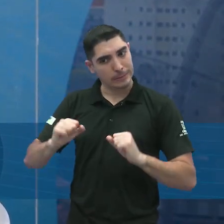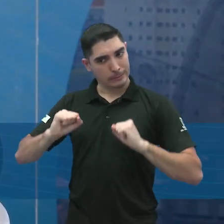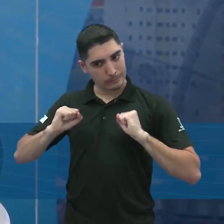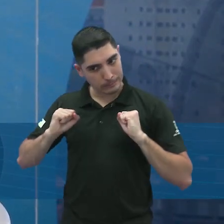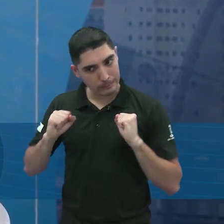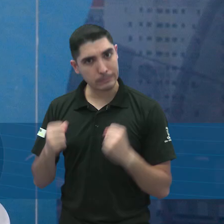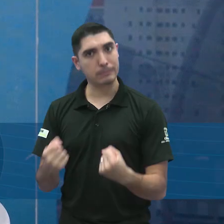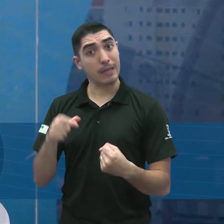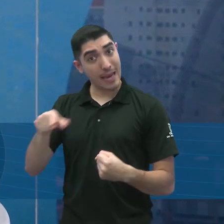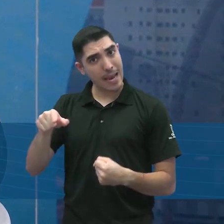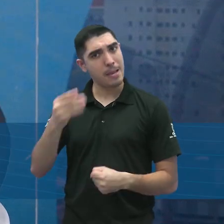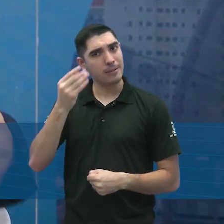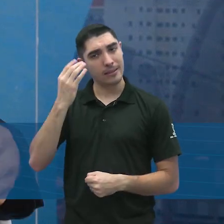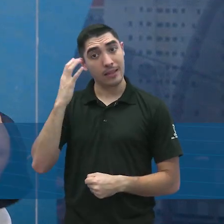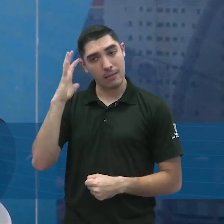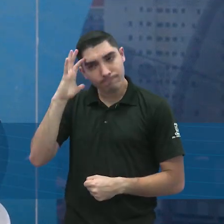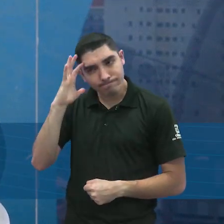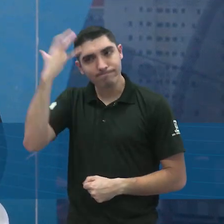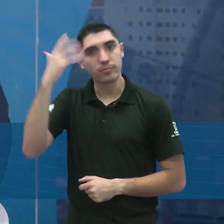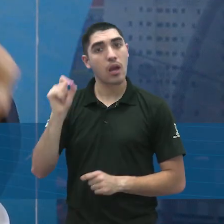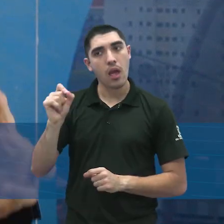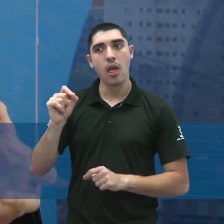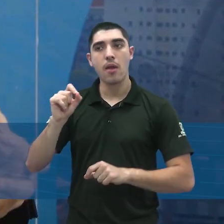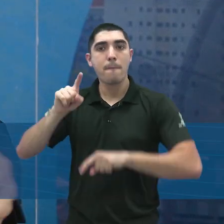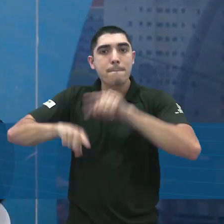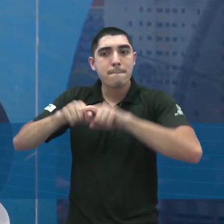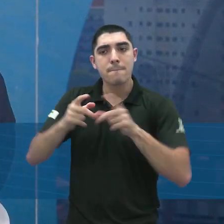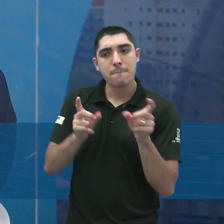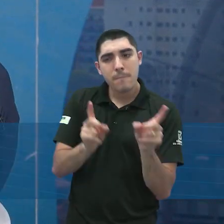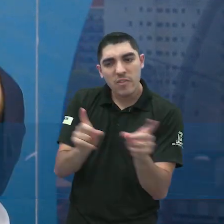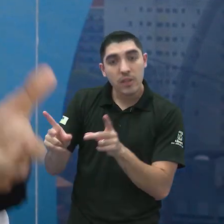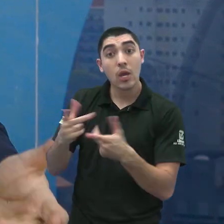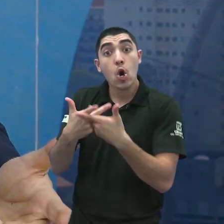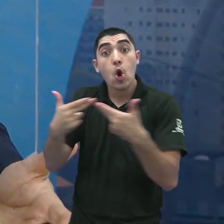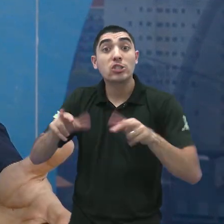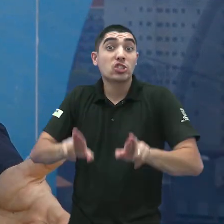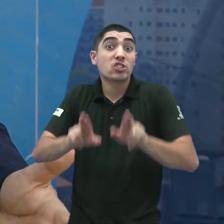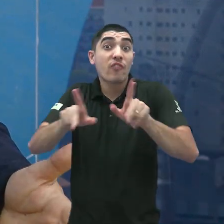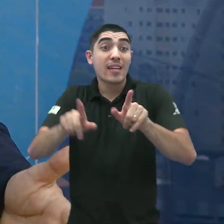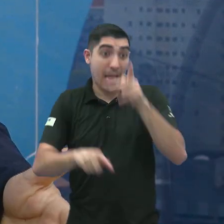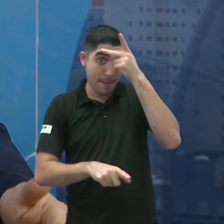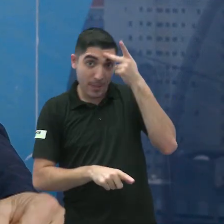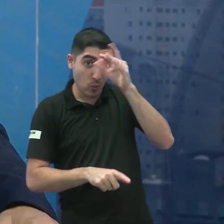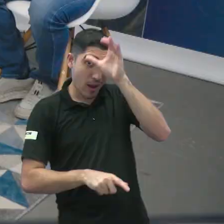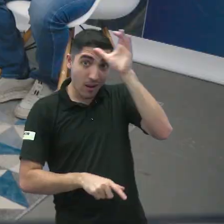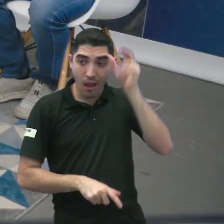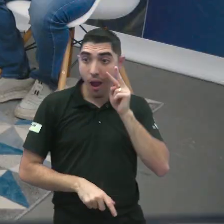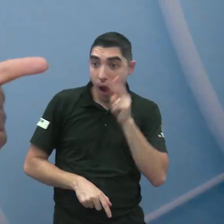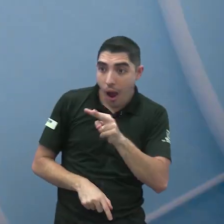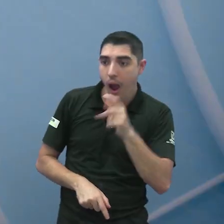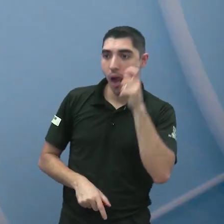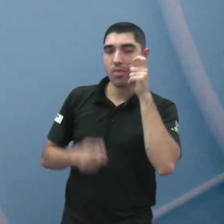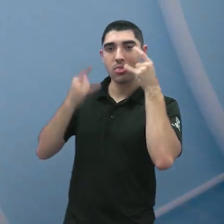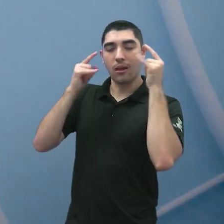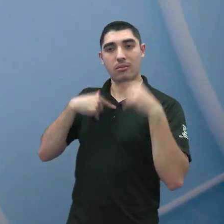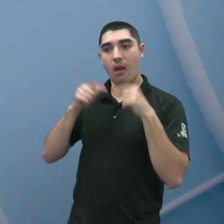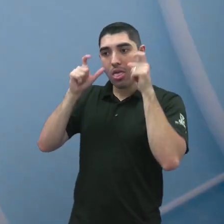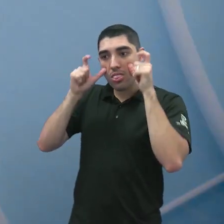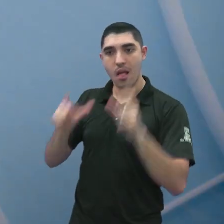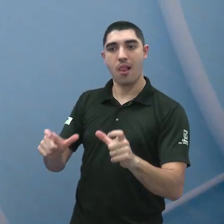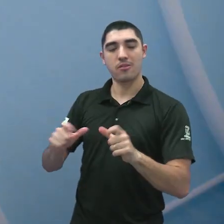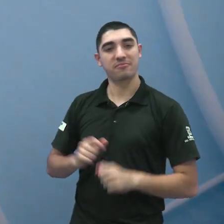que esse pequeno comerciante consiga diferenciar seu produto, trazer algo diferente, alguma coisa de valor ao consumidor. Com certeza. Olha só,